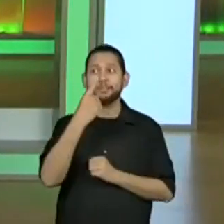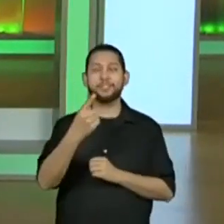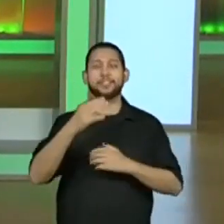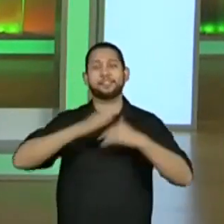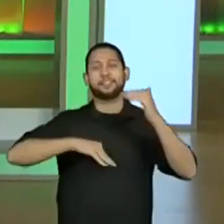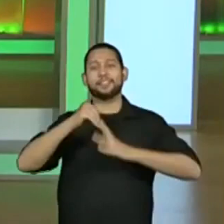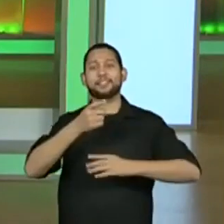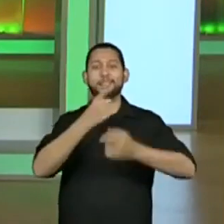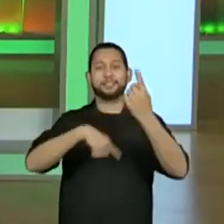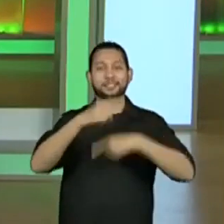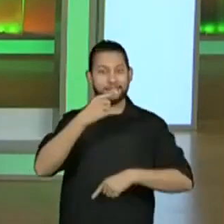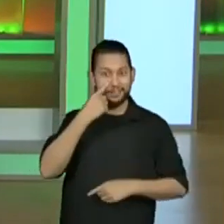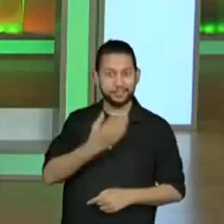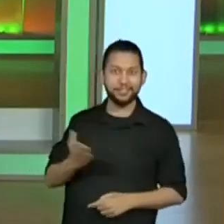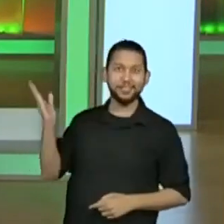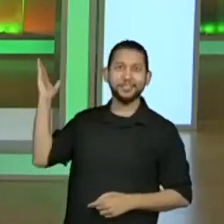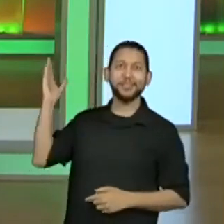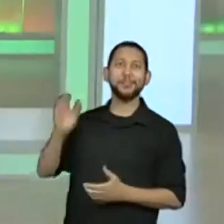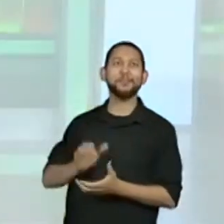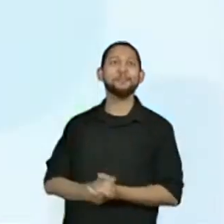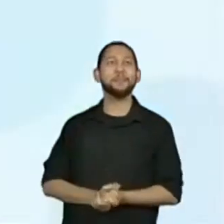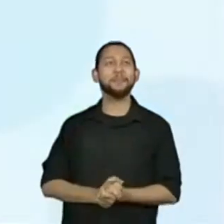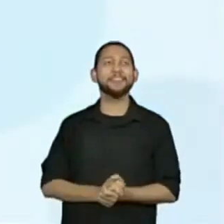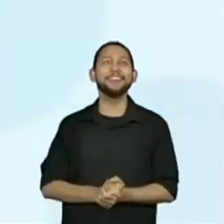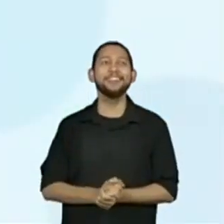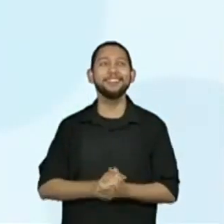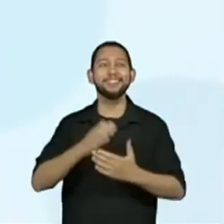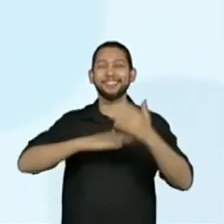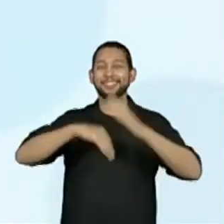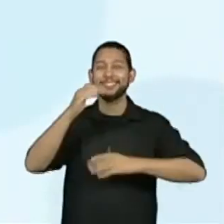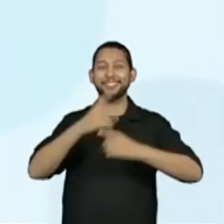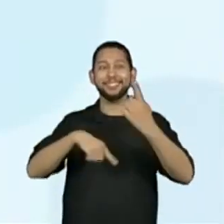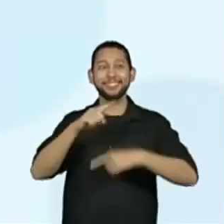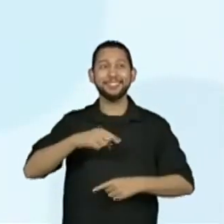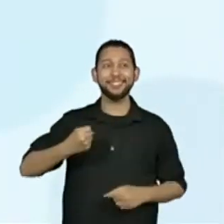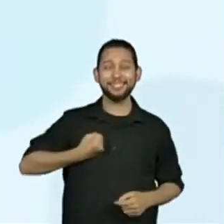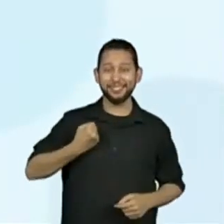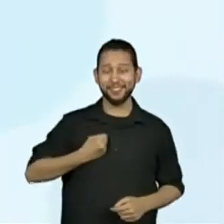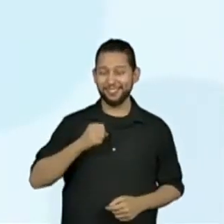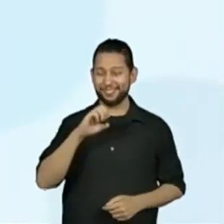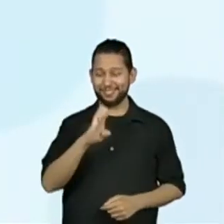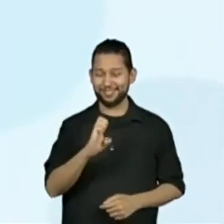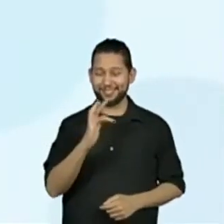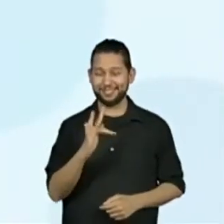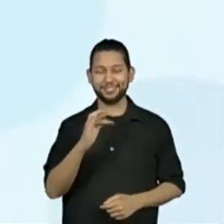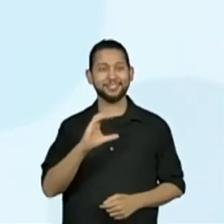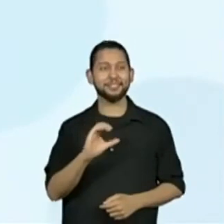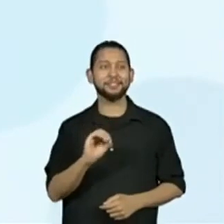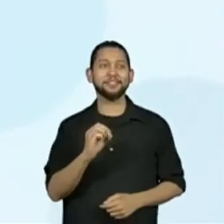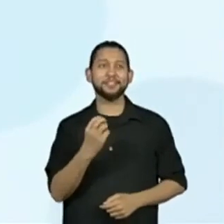Preparadíssima. Então, vamos lá. Bora lá. A habilidade de hoje é a seguinte.